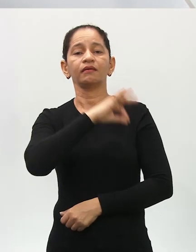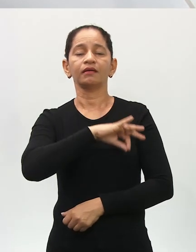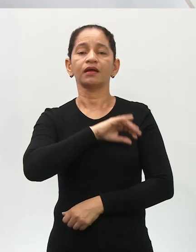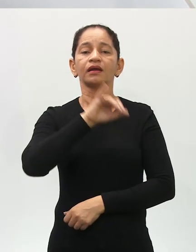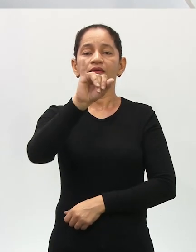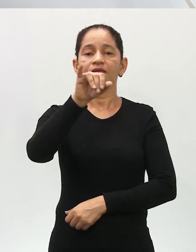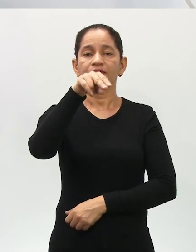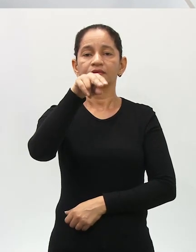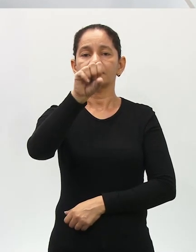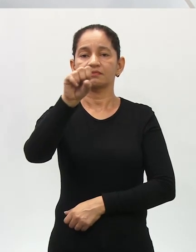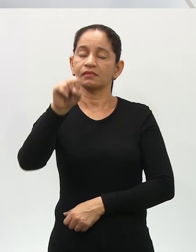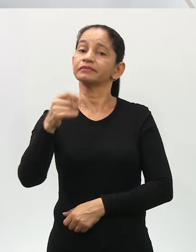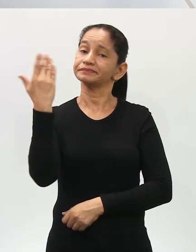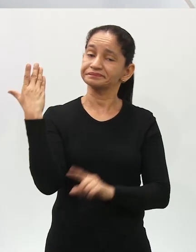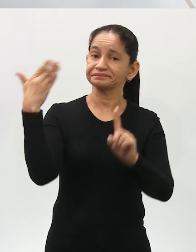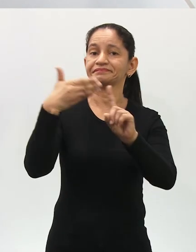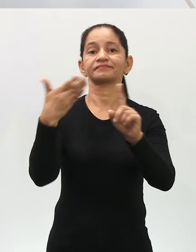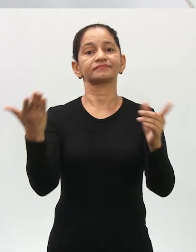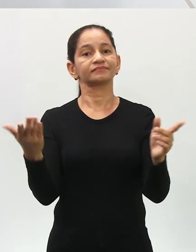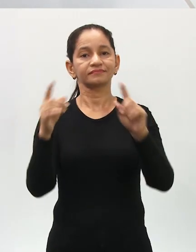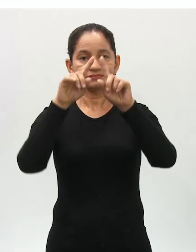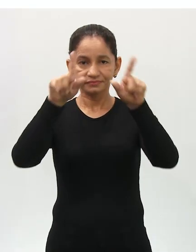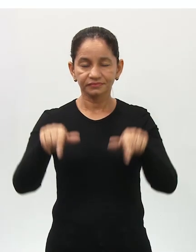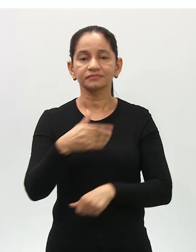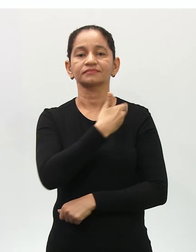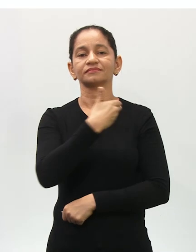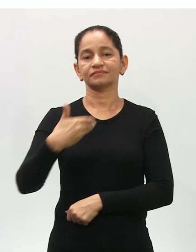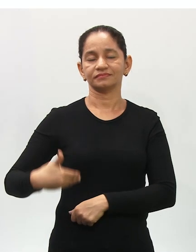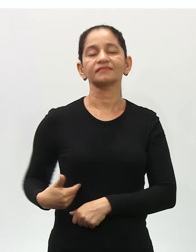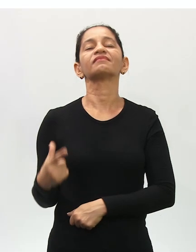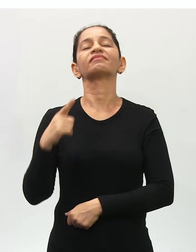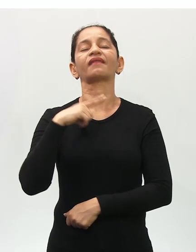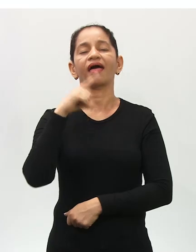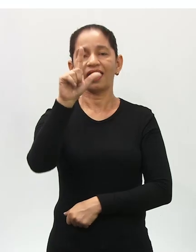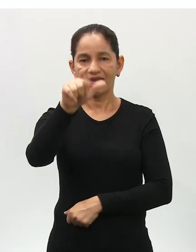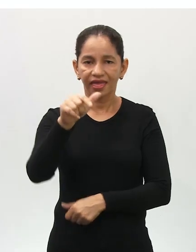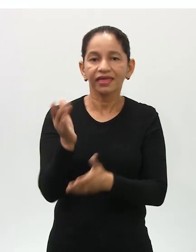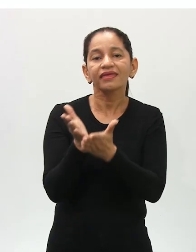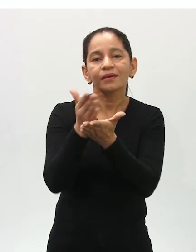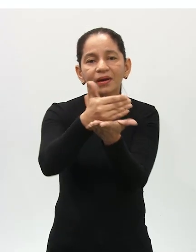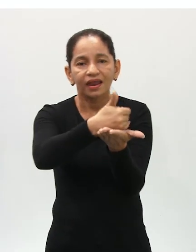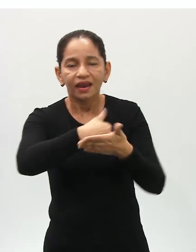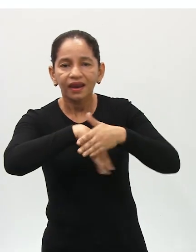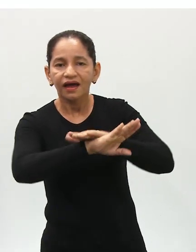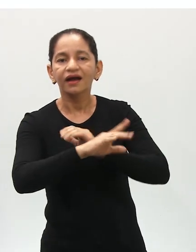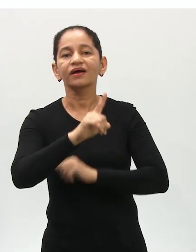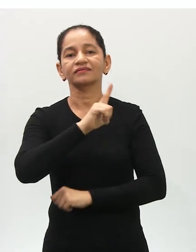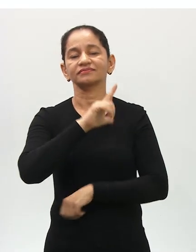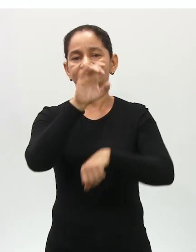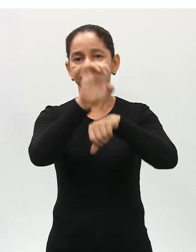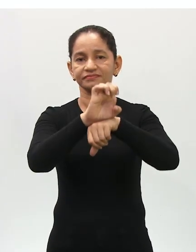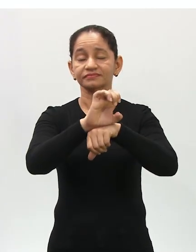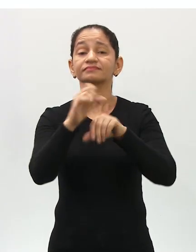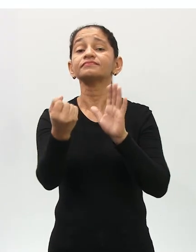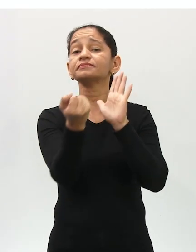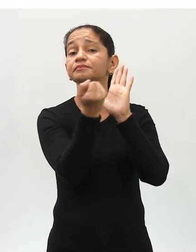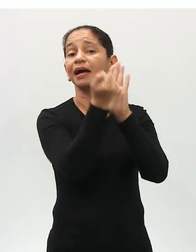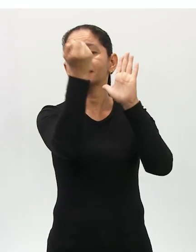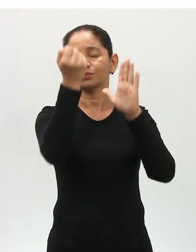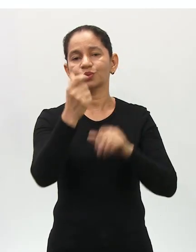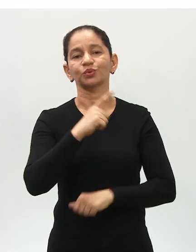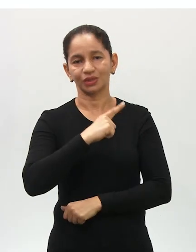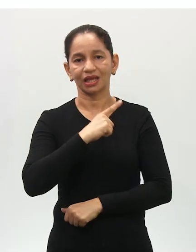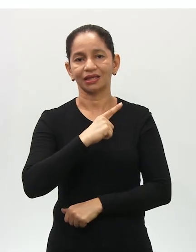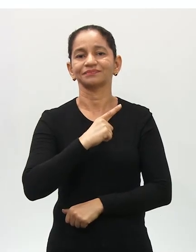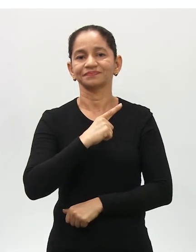contribuição para a Previdência Social, né? É um exemplo de arrecadações do governo por meio de contribuições. A receita patrimonial